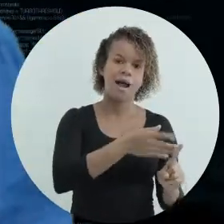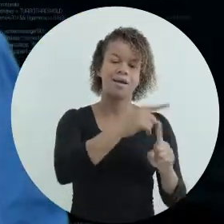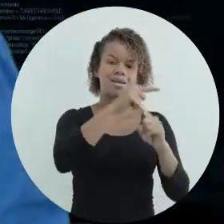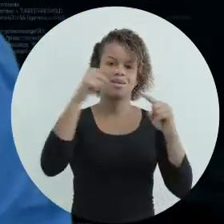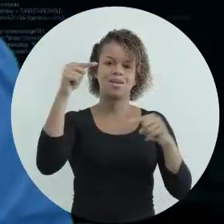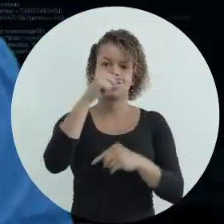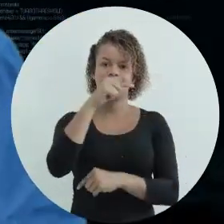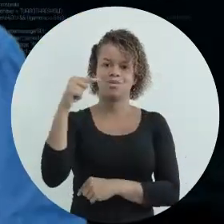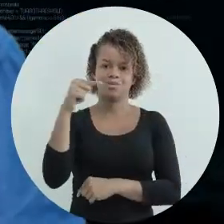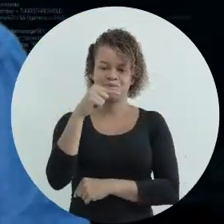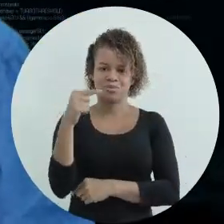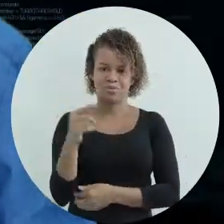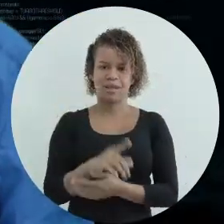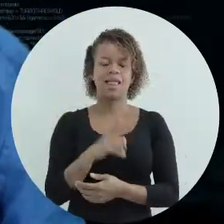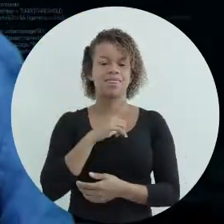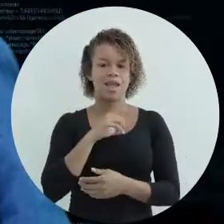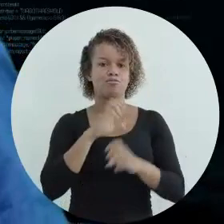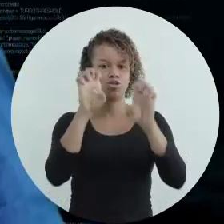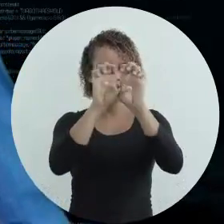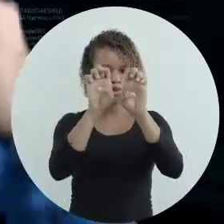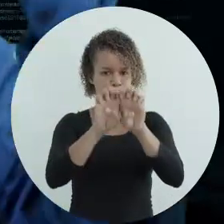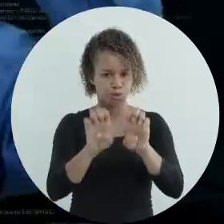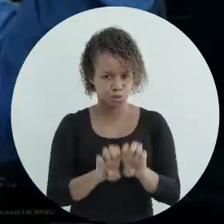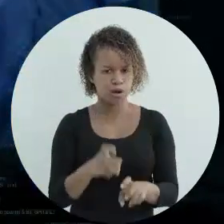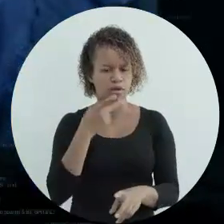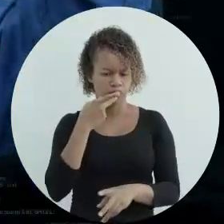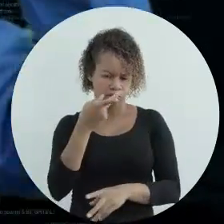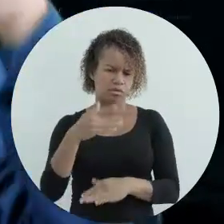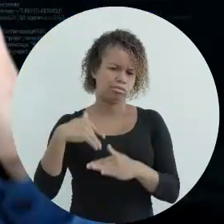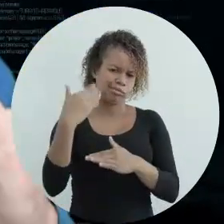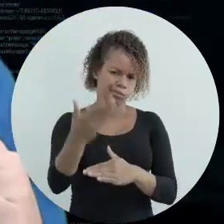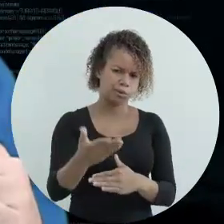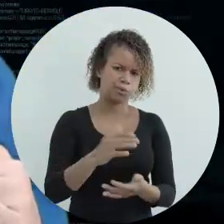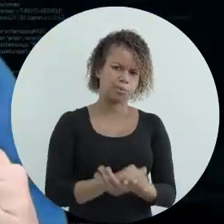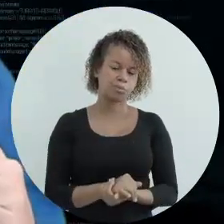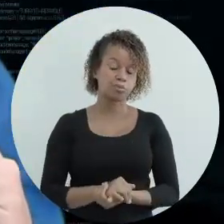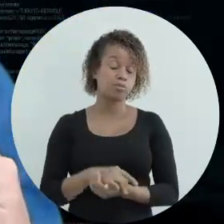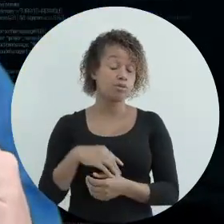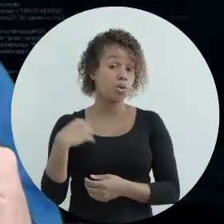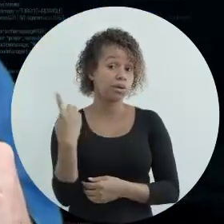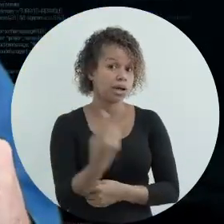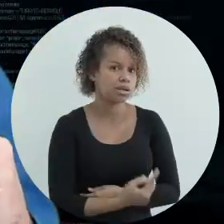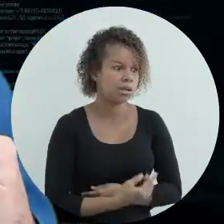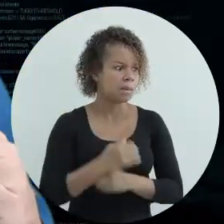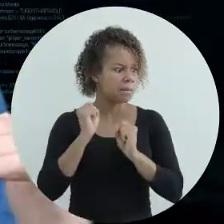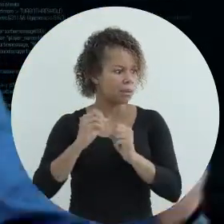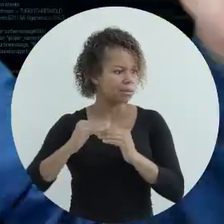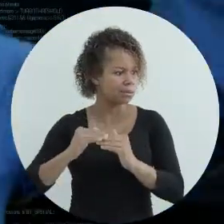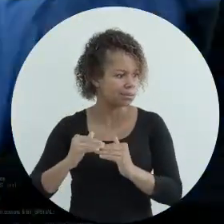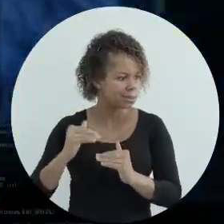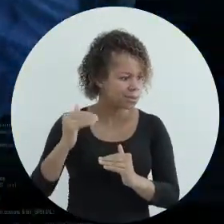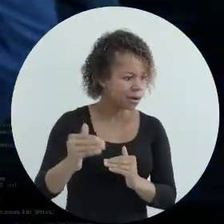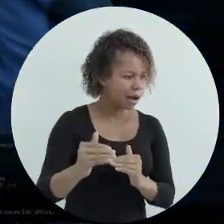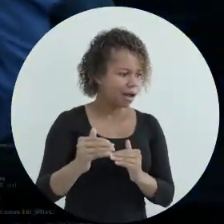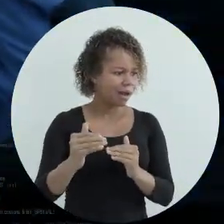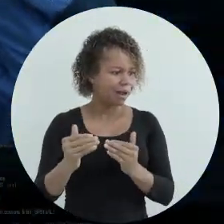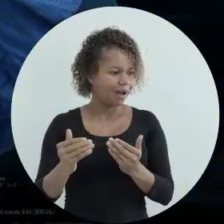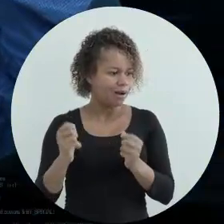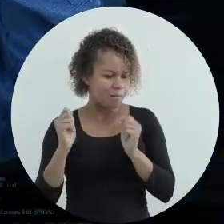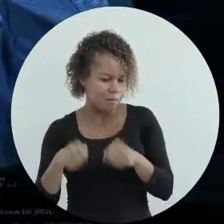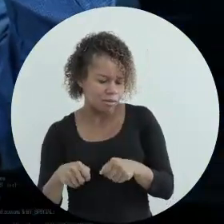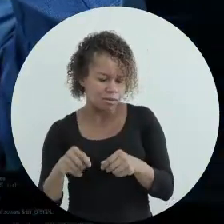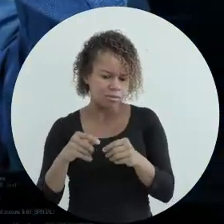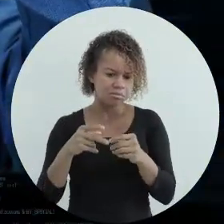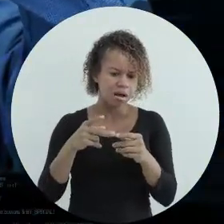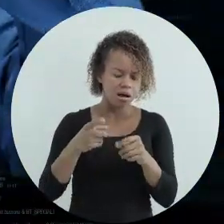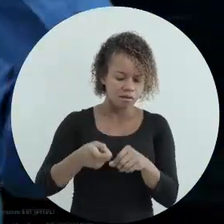temos estruturas, que a gente vai ver mais adiante, onde a gente pode pular linhas ou pode pedir para voltar para